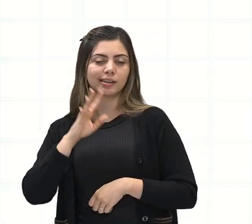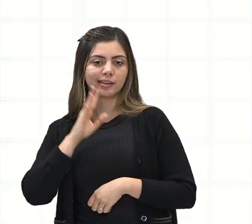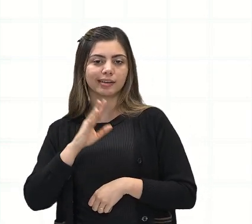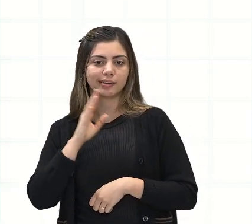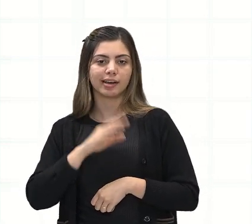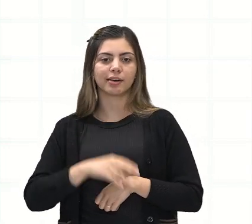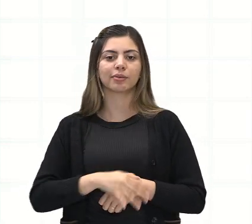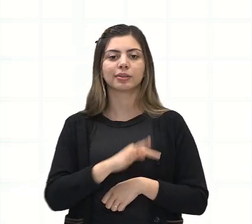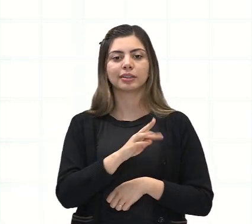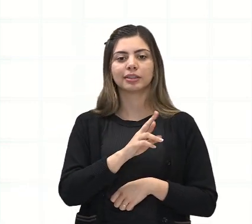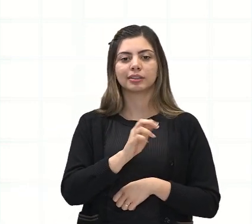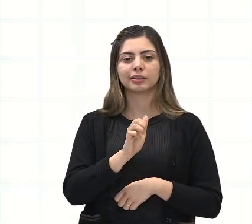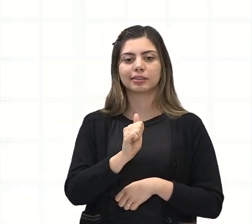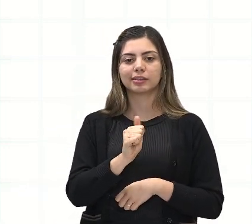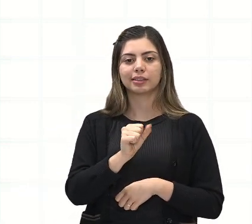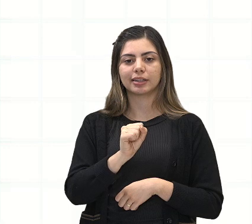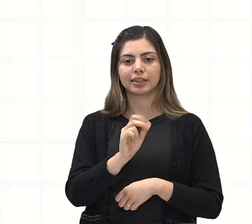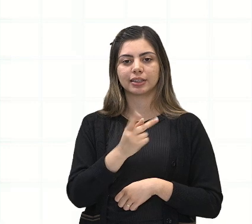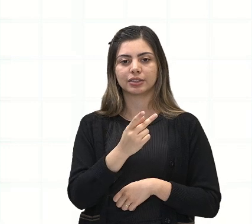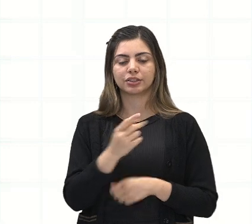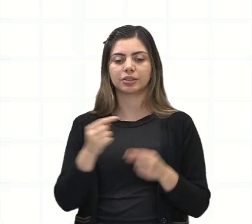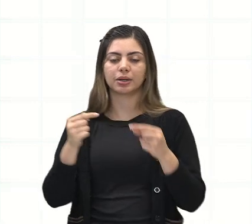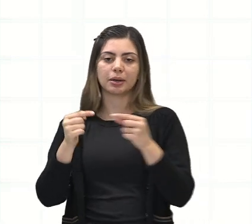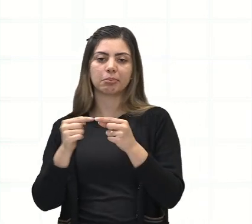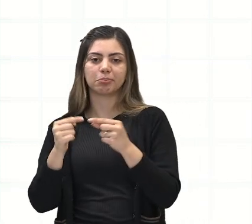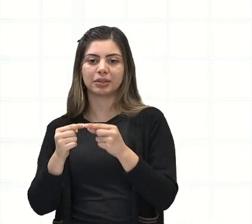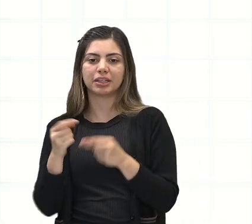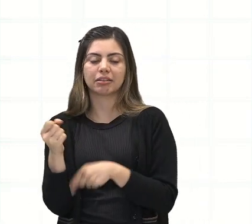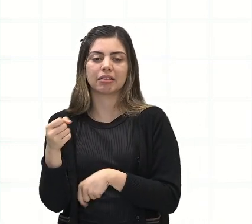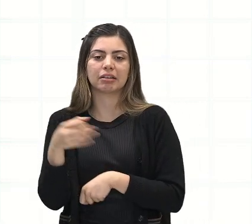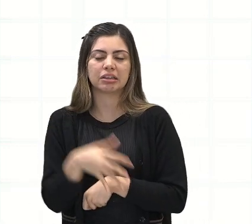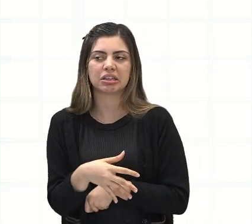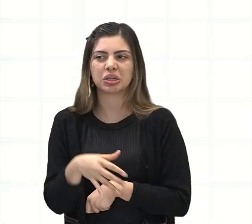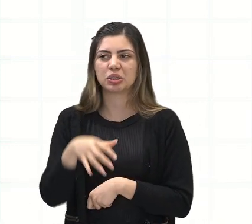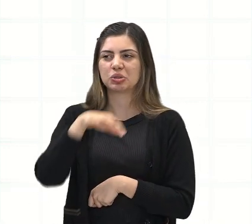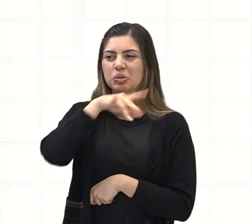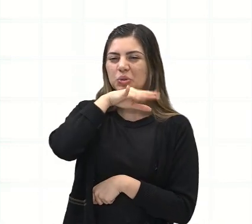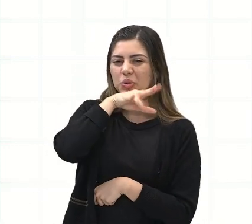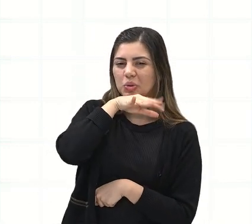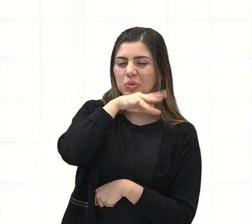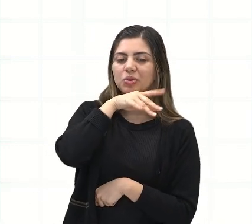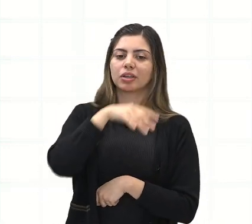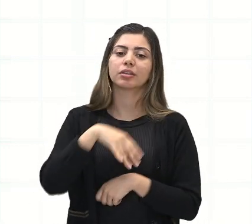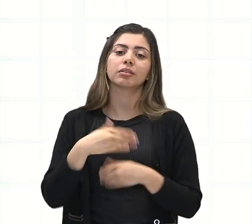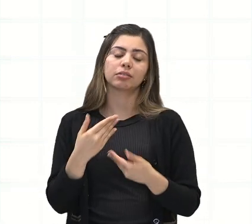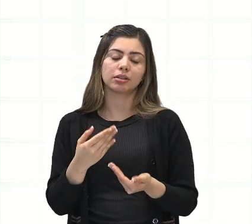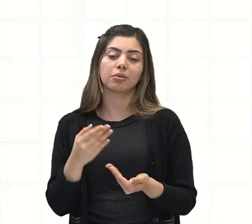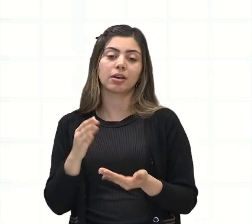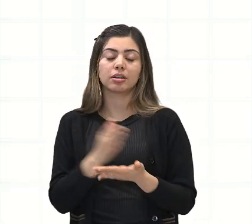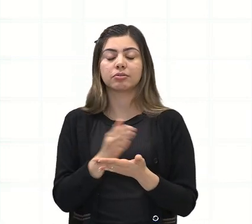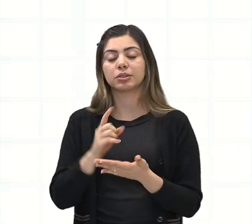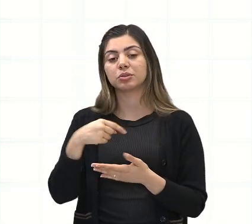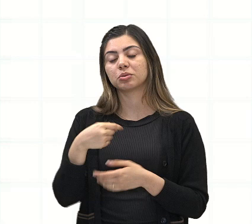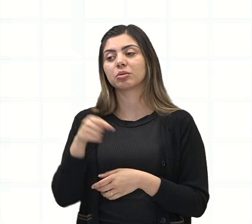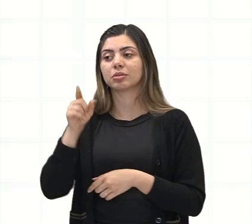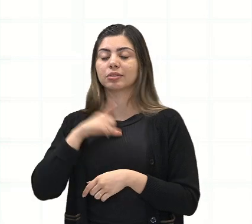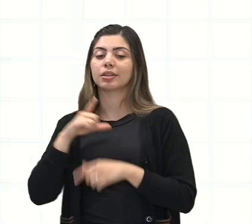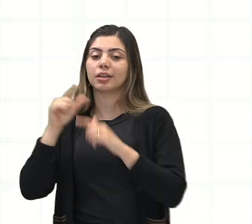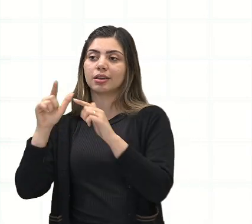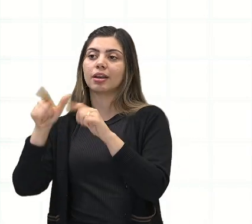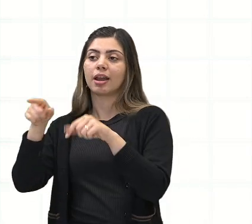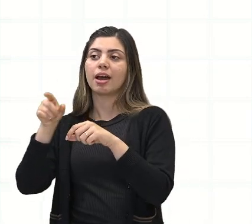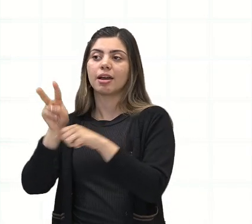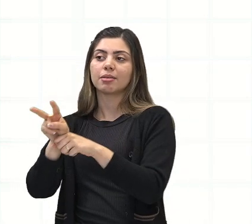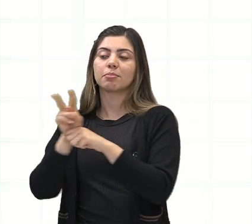muito trash. Existe, obviamente, o equivalente no português, mas às vezes a gente agrega por uma questão cultural, a influência cultural de